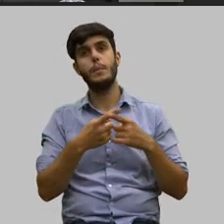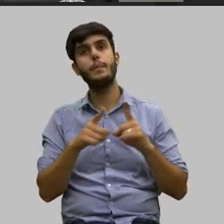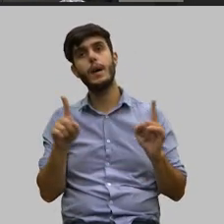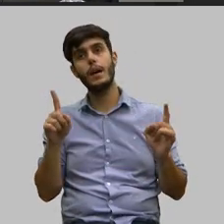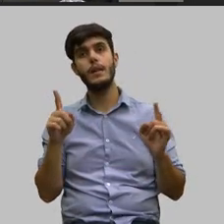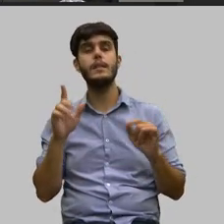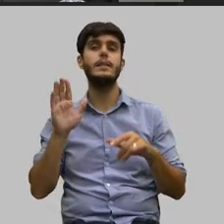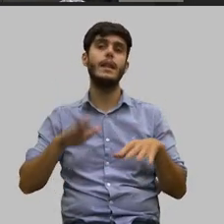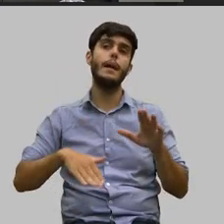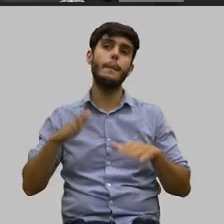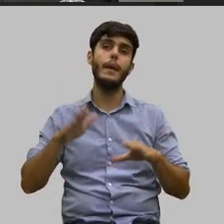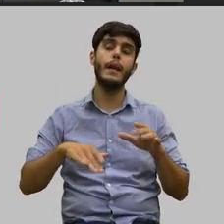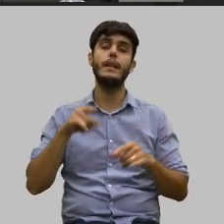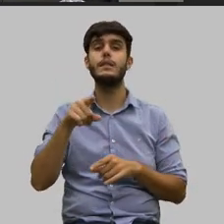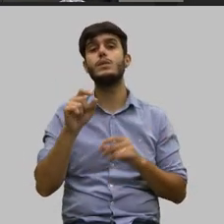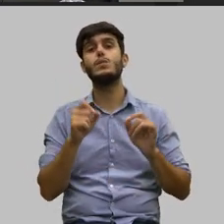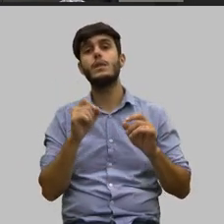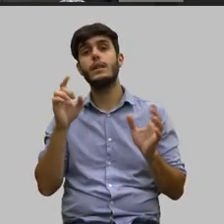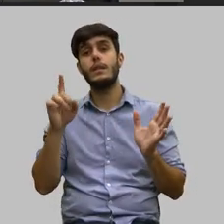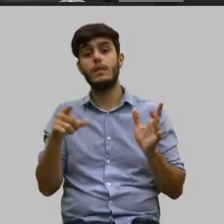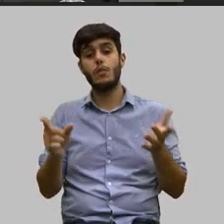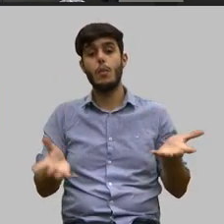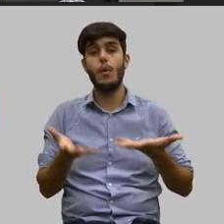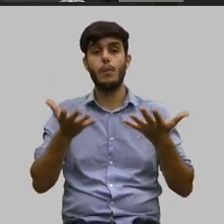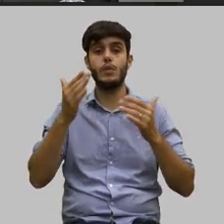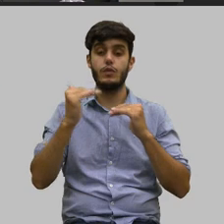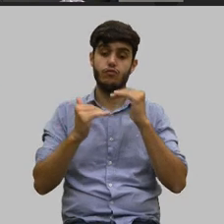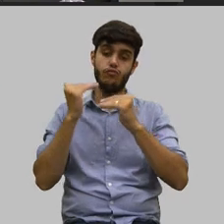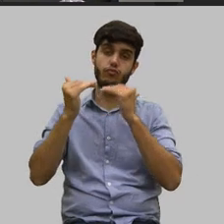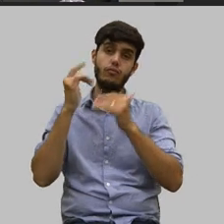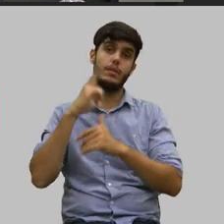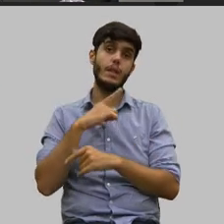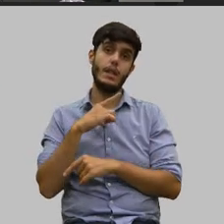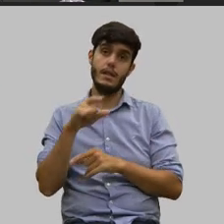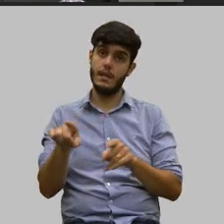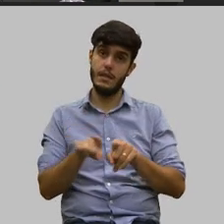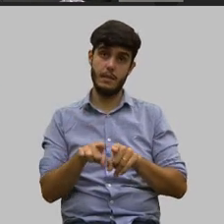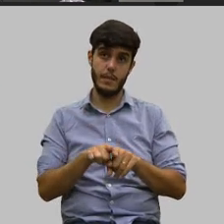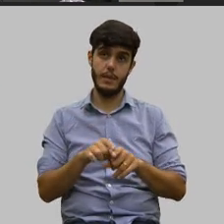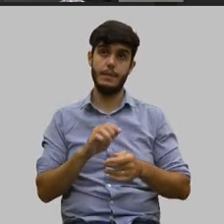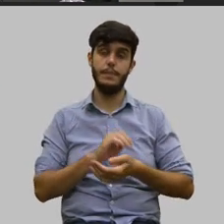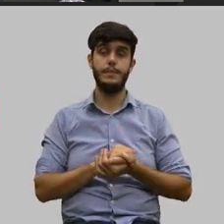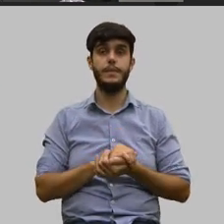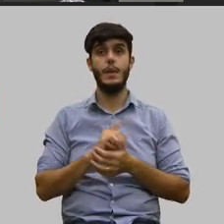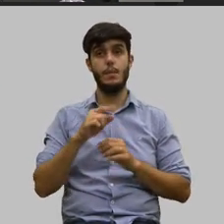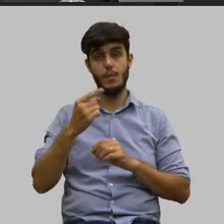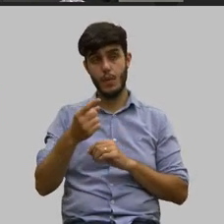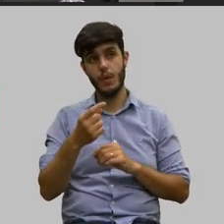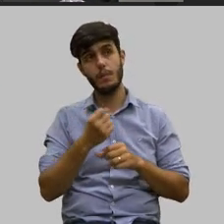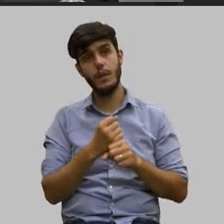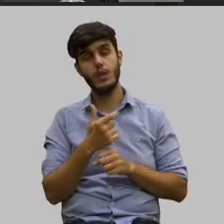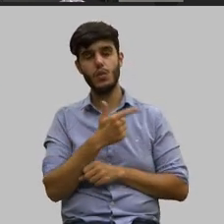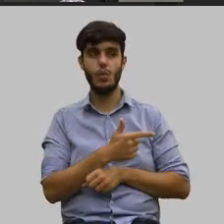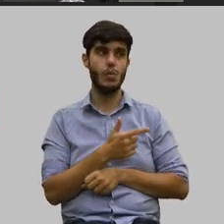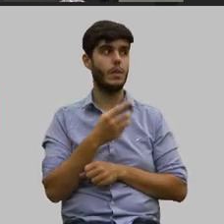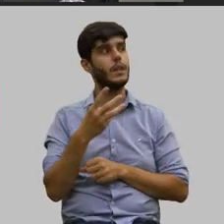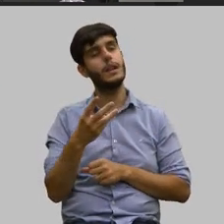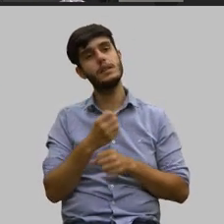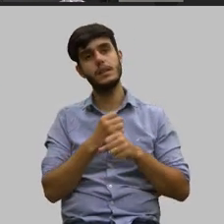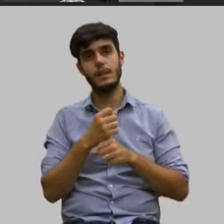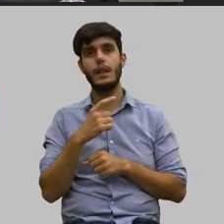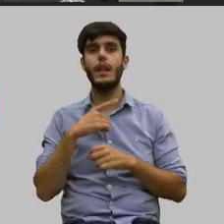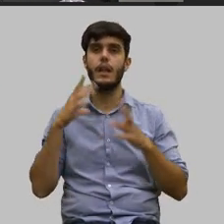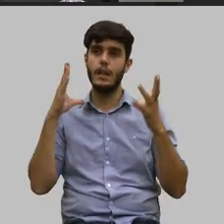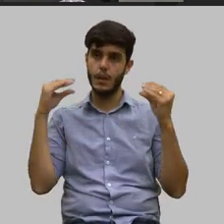muito dos dos aspectos promocionais que a gente tem então com relação aos cfs pelo menos nos próximos 2 3 anos a gente tem ainda Uma